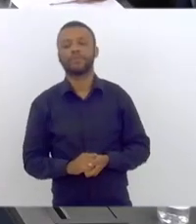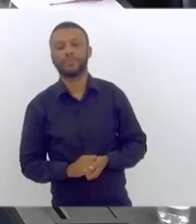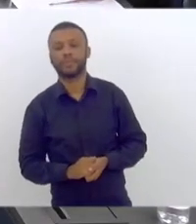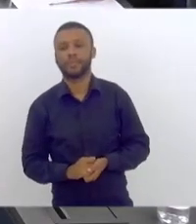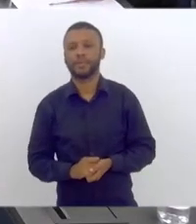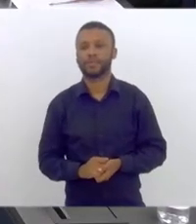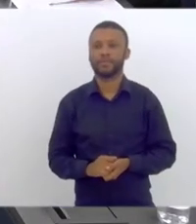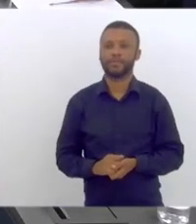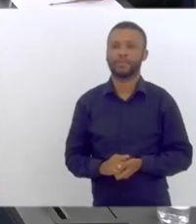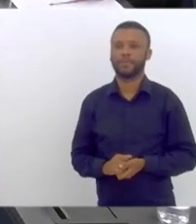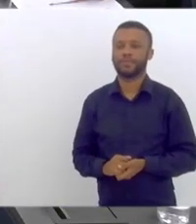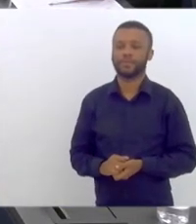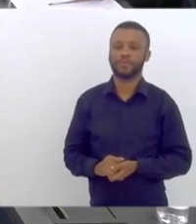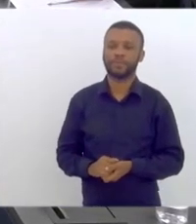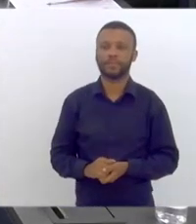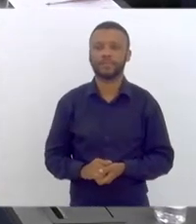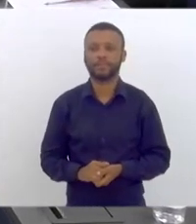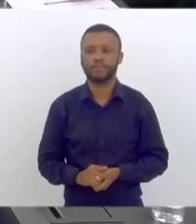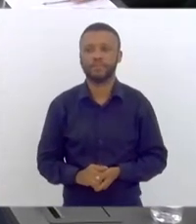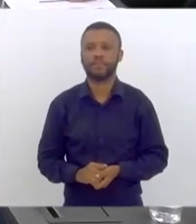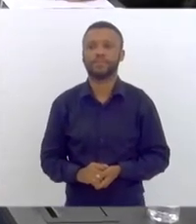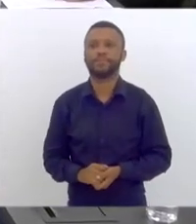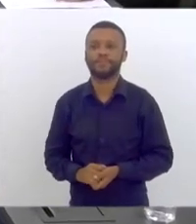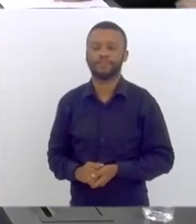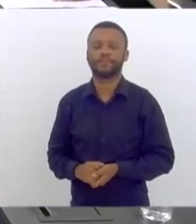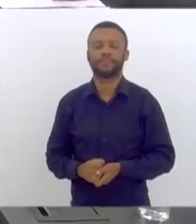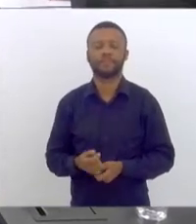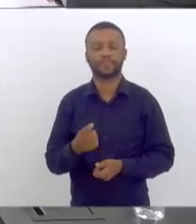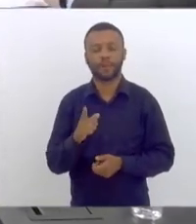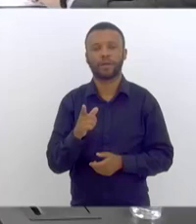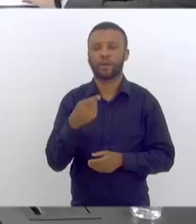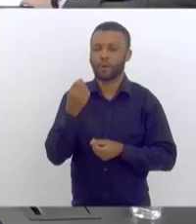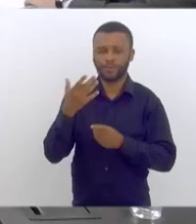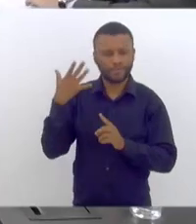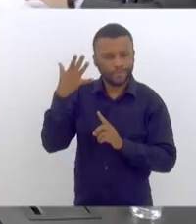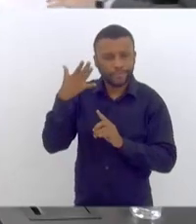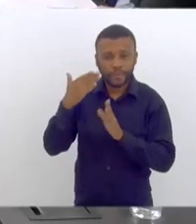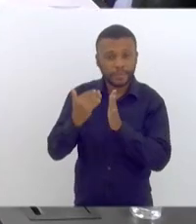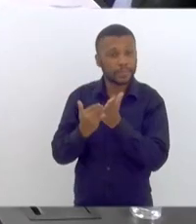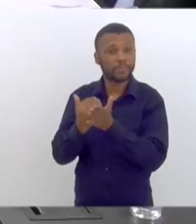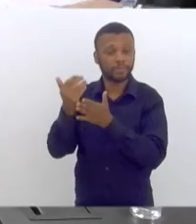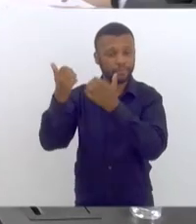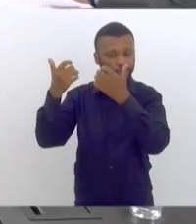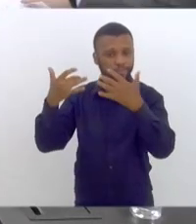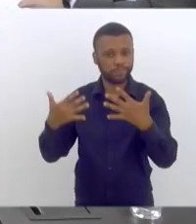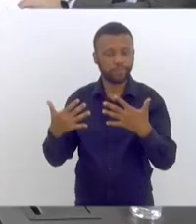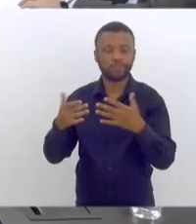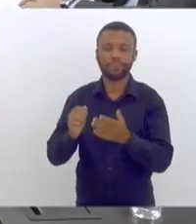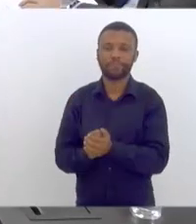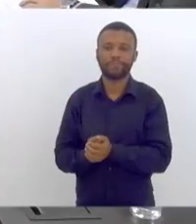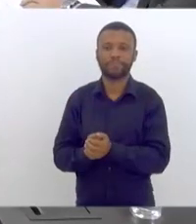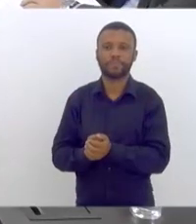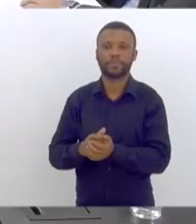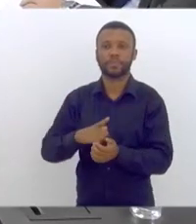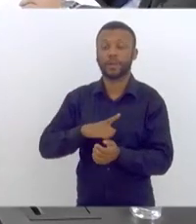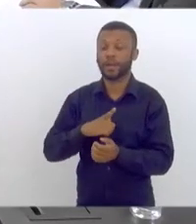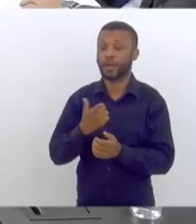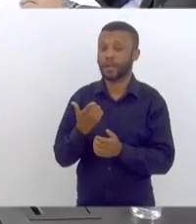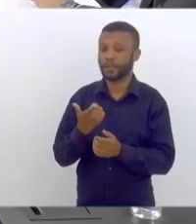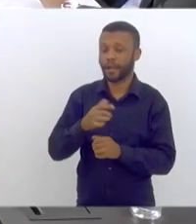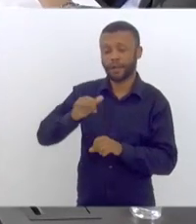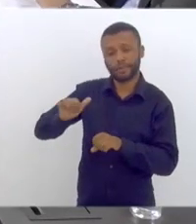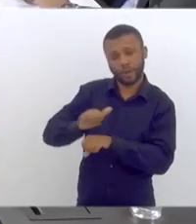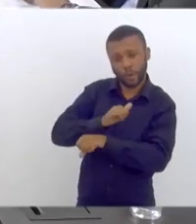a construção da redação eu disse aqui na inicial essa tecnologia do Parlamento